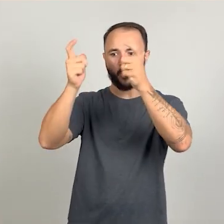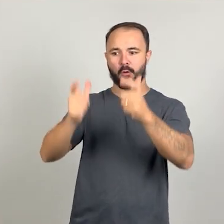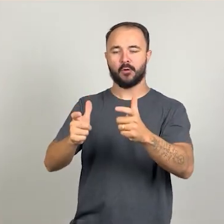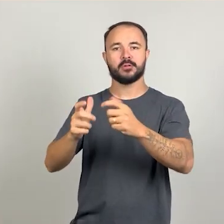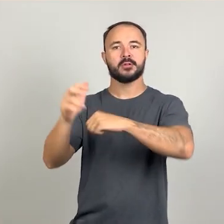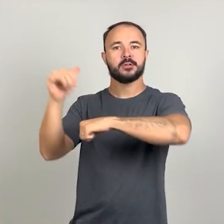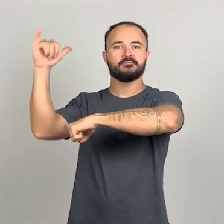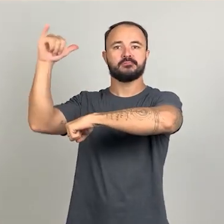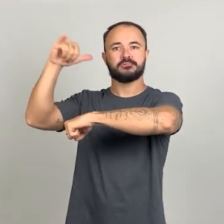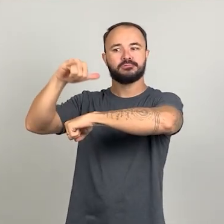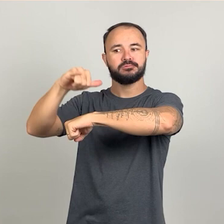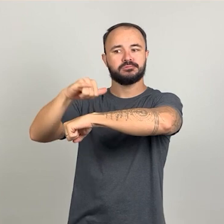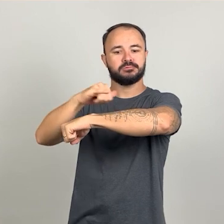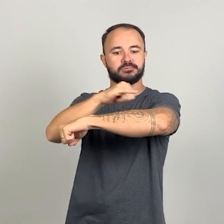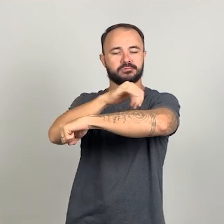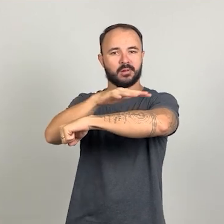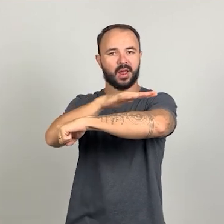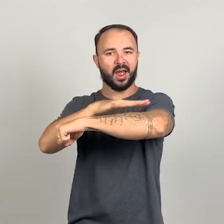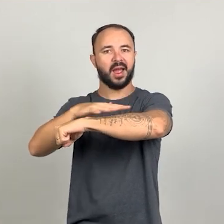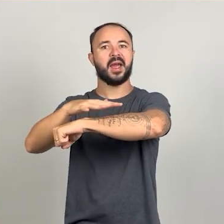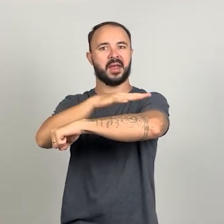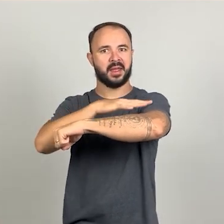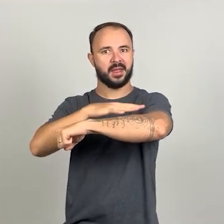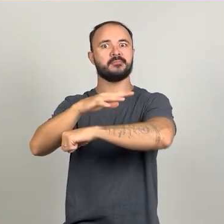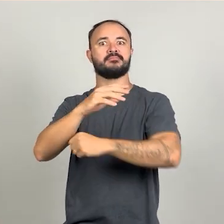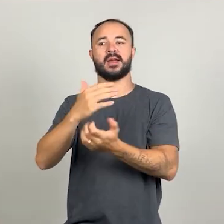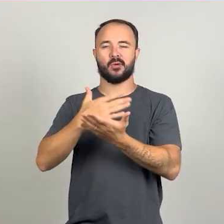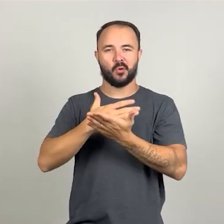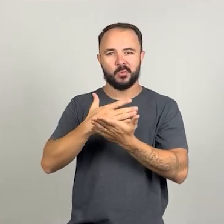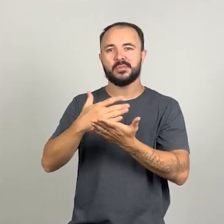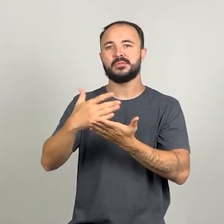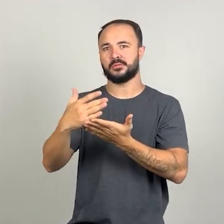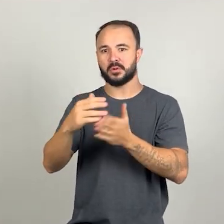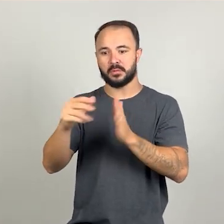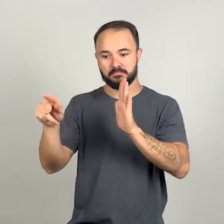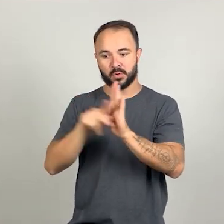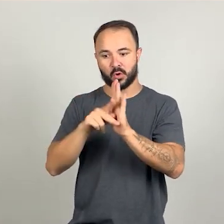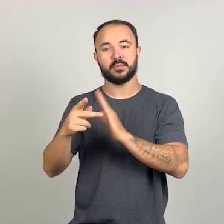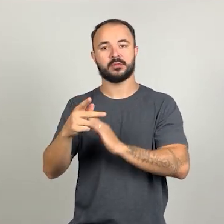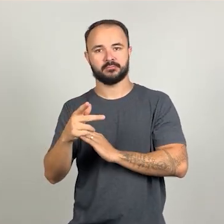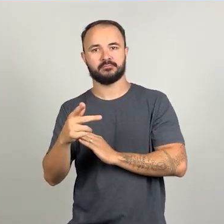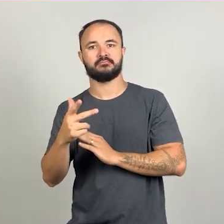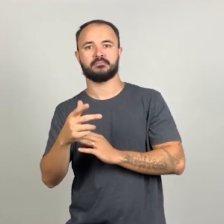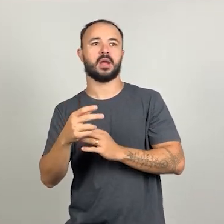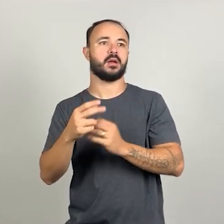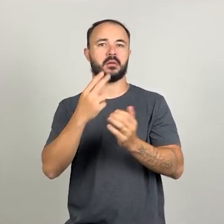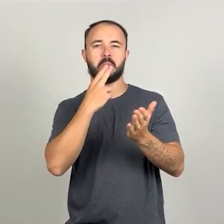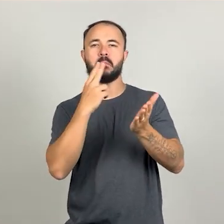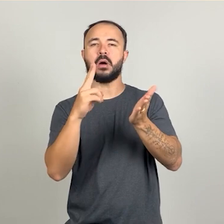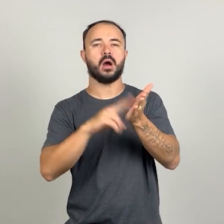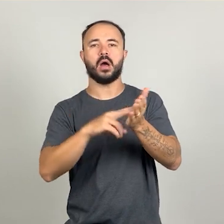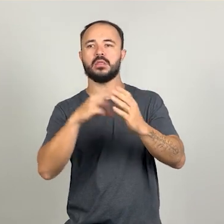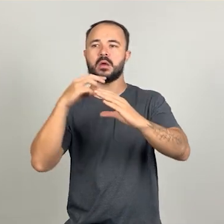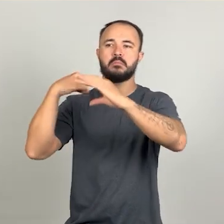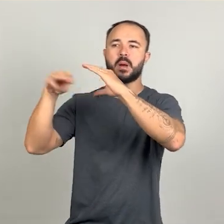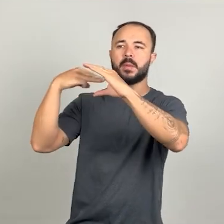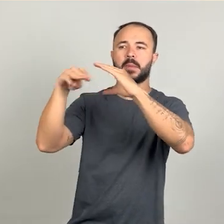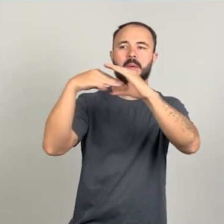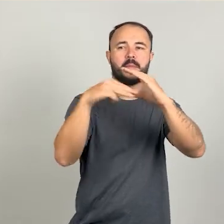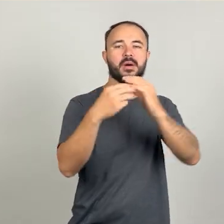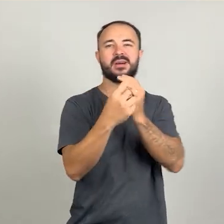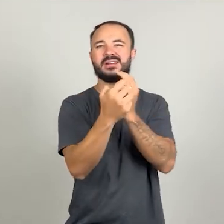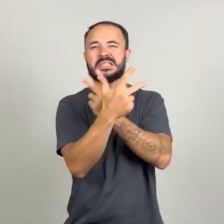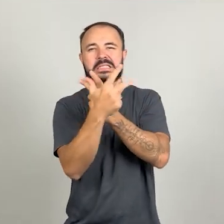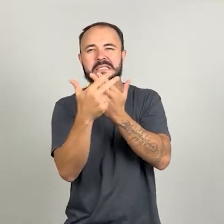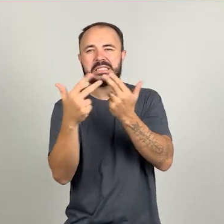receber os aviões do Correio Aéreo Nacional. Tá? Então a gente começou a receber e enviar correspondências